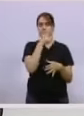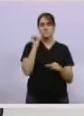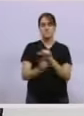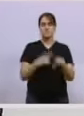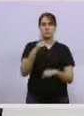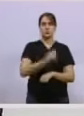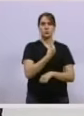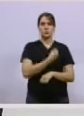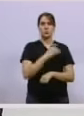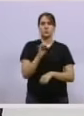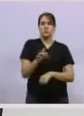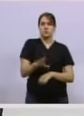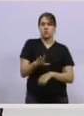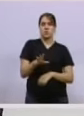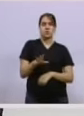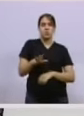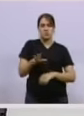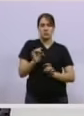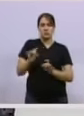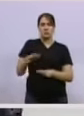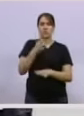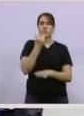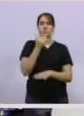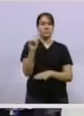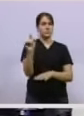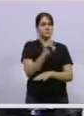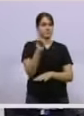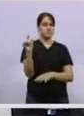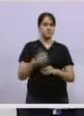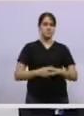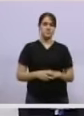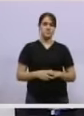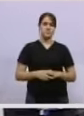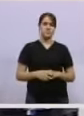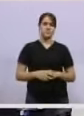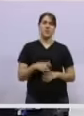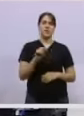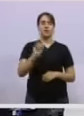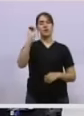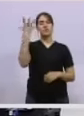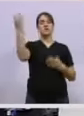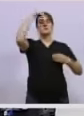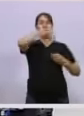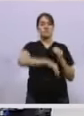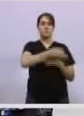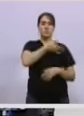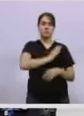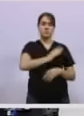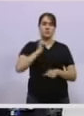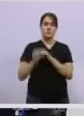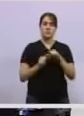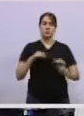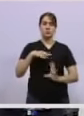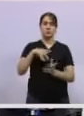que não seja apenas a abstinência de uma comida. Isso não muda nada. É a repercussão do sacrifício dentro de nós que altera alguma